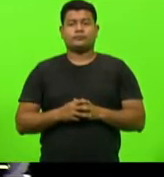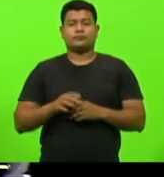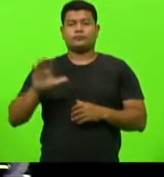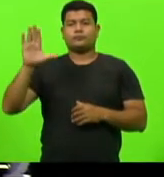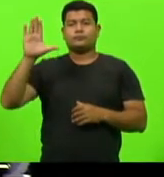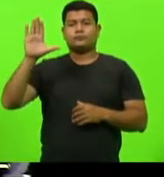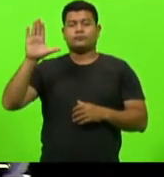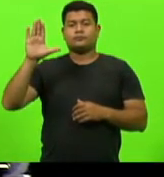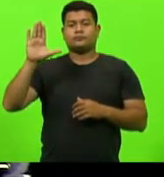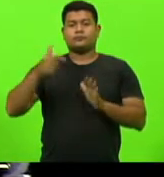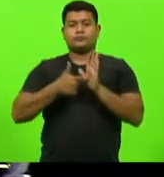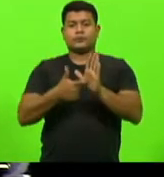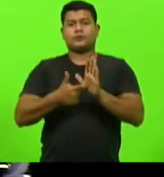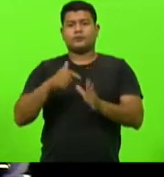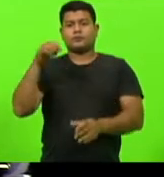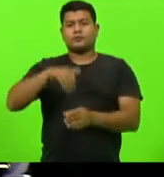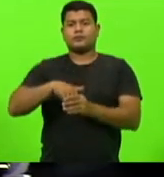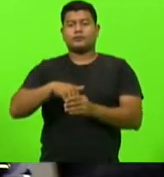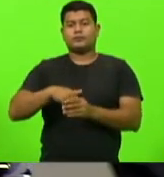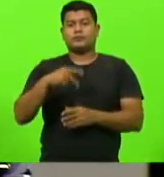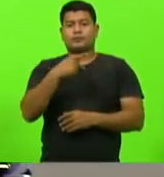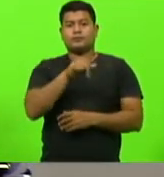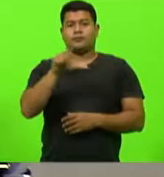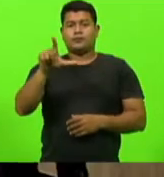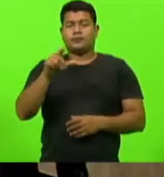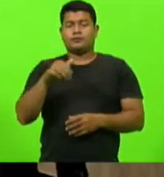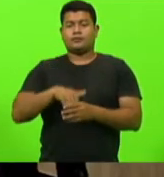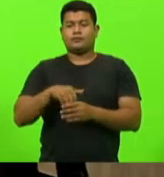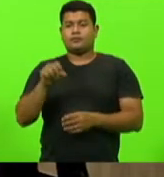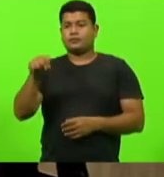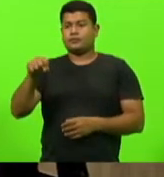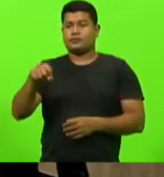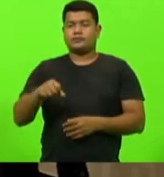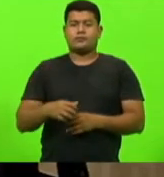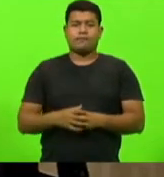indicação de voto. PL vota sim, presidente.